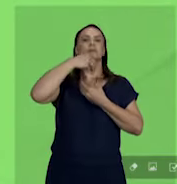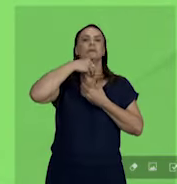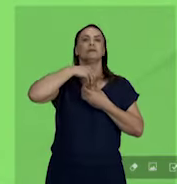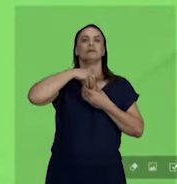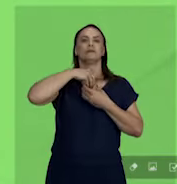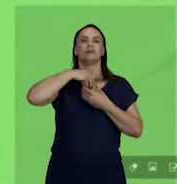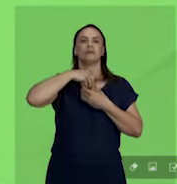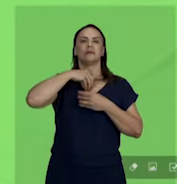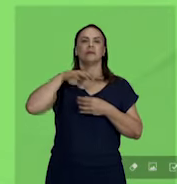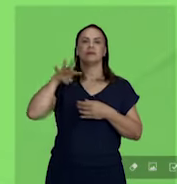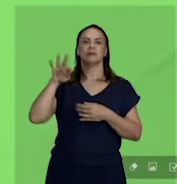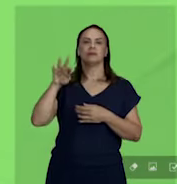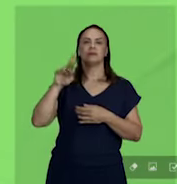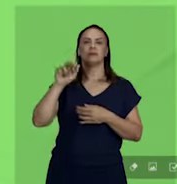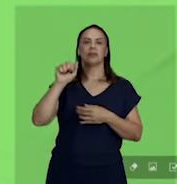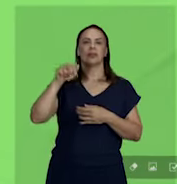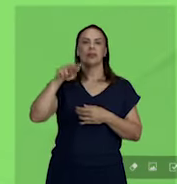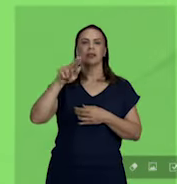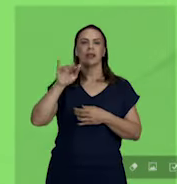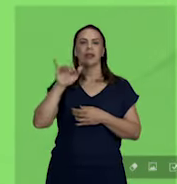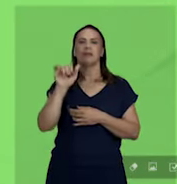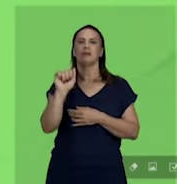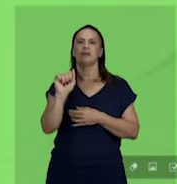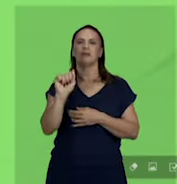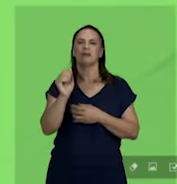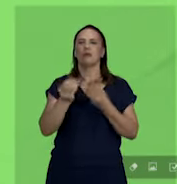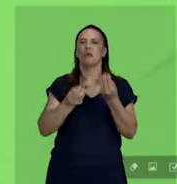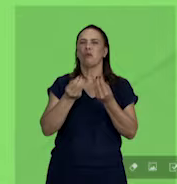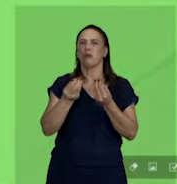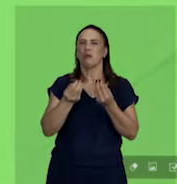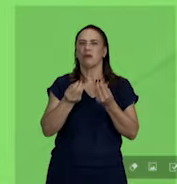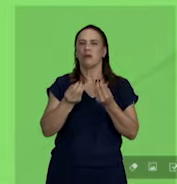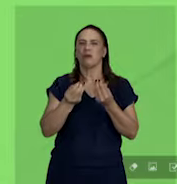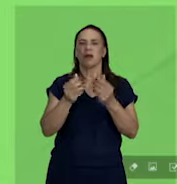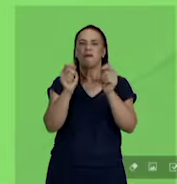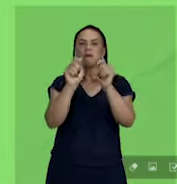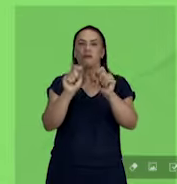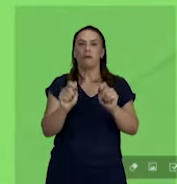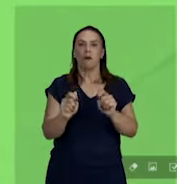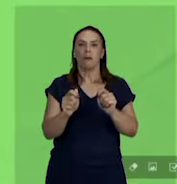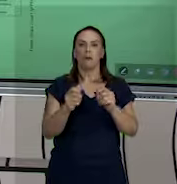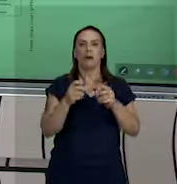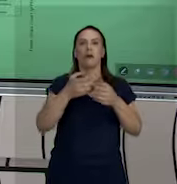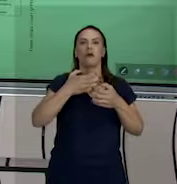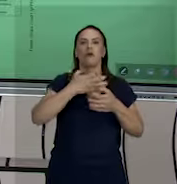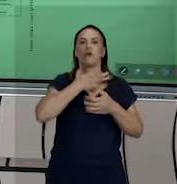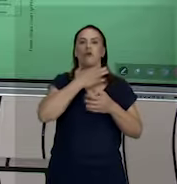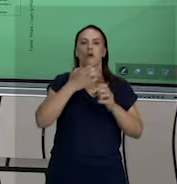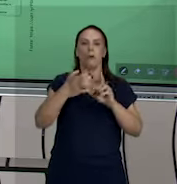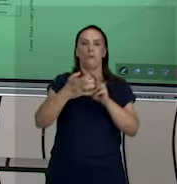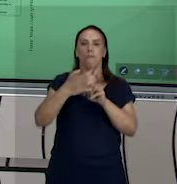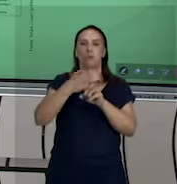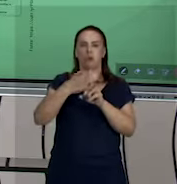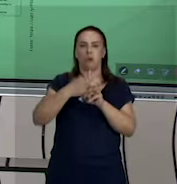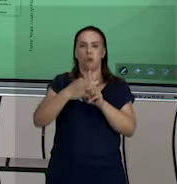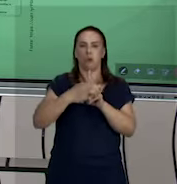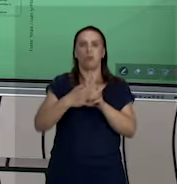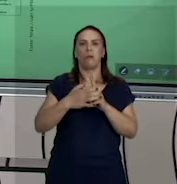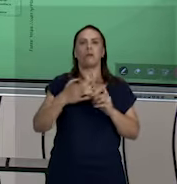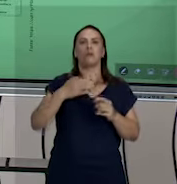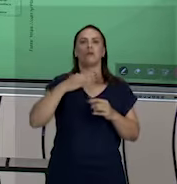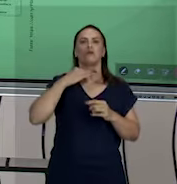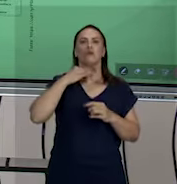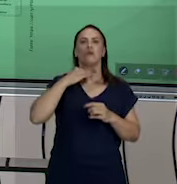Olha só como que essa traqueia é. Ela é cheia de aneizinhos. Esses aneizinhos são cartilaginosos, né,